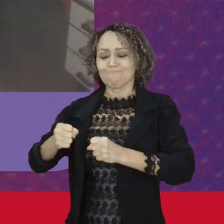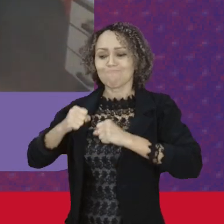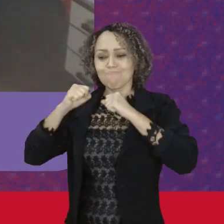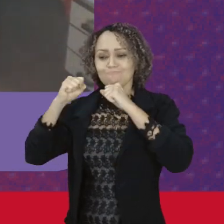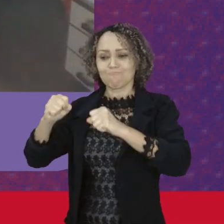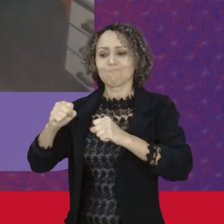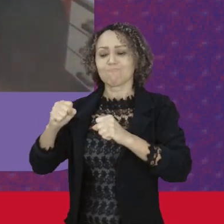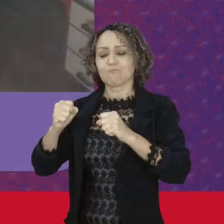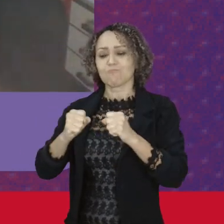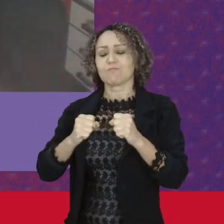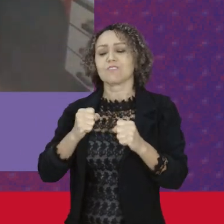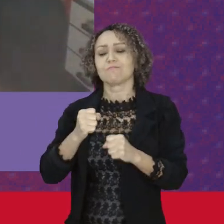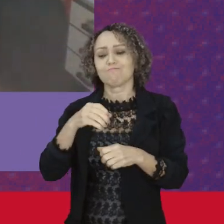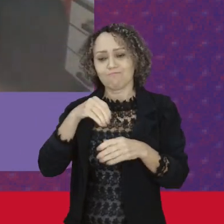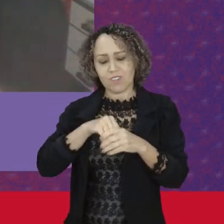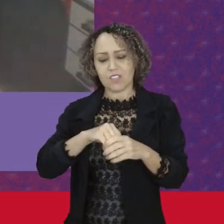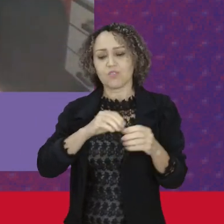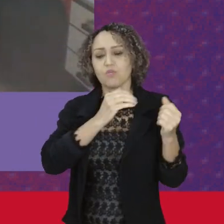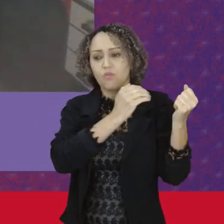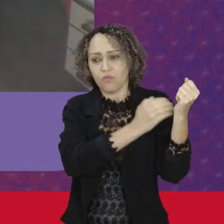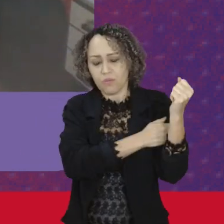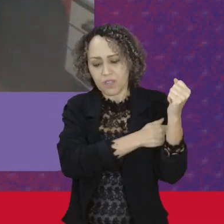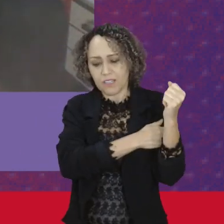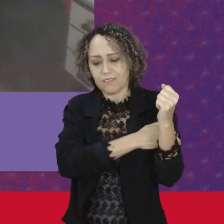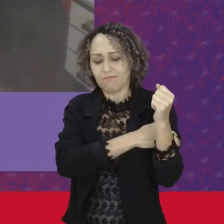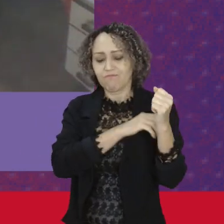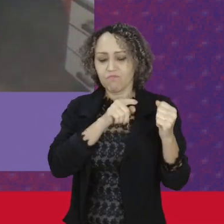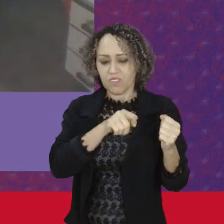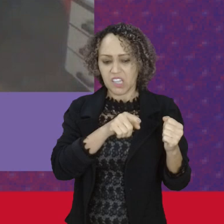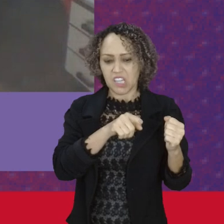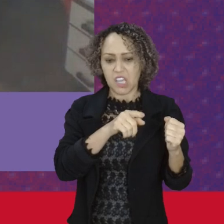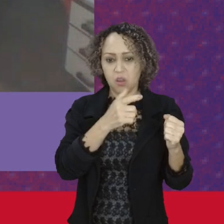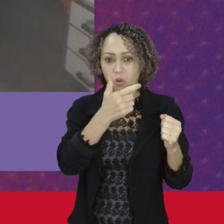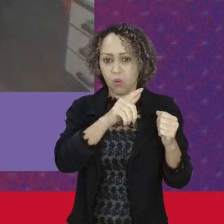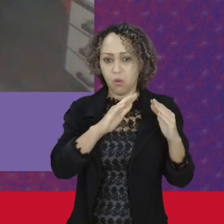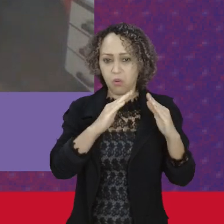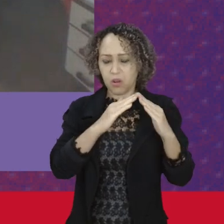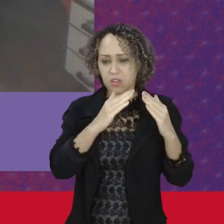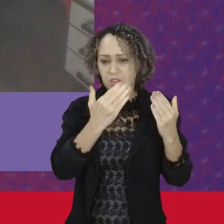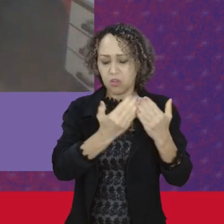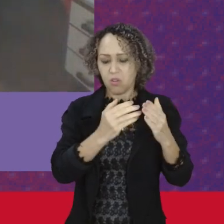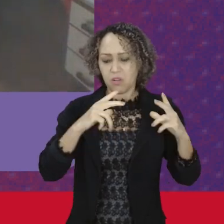ela teve que fechar a escola pela perseguição contra ela, né?